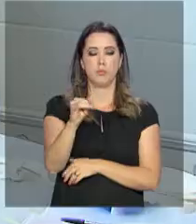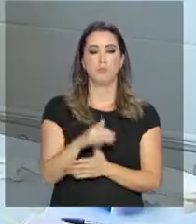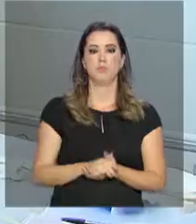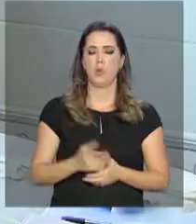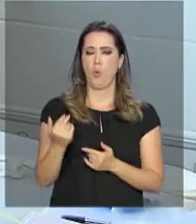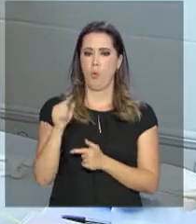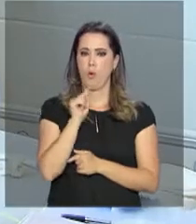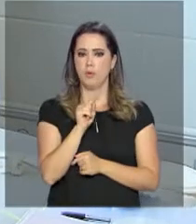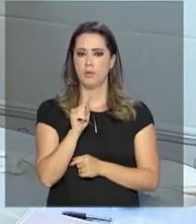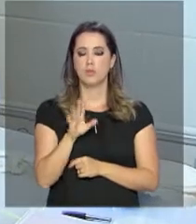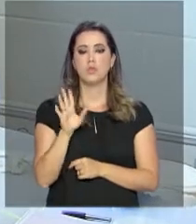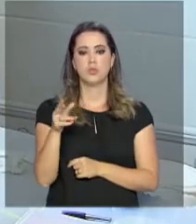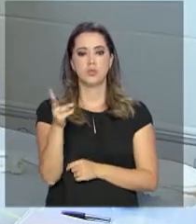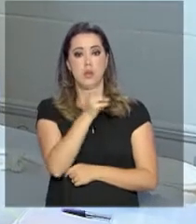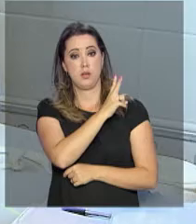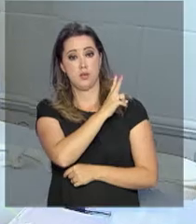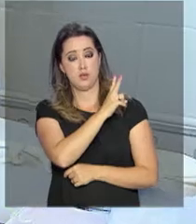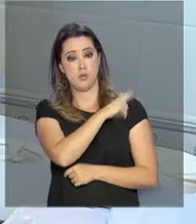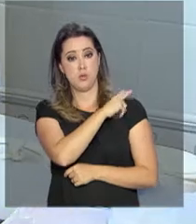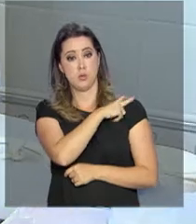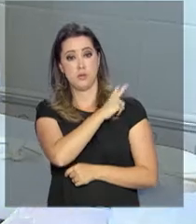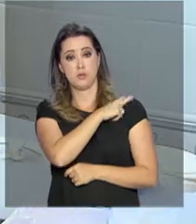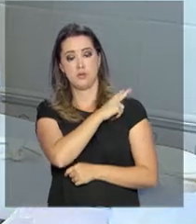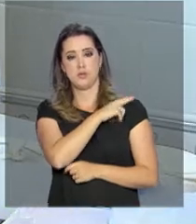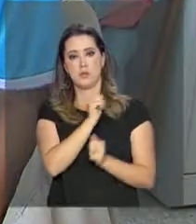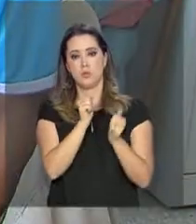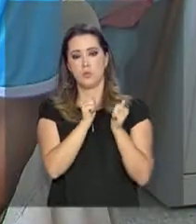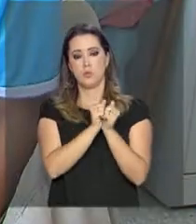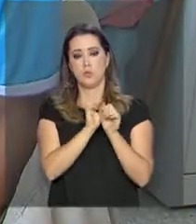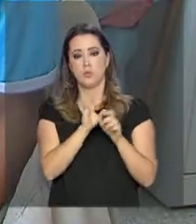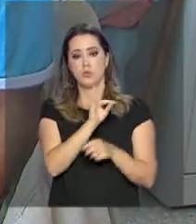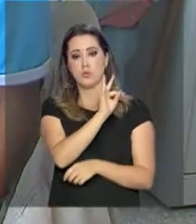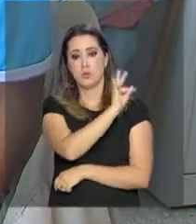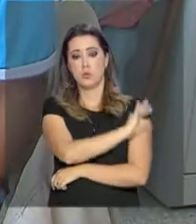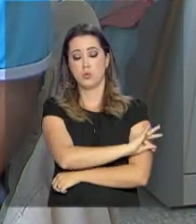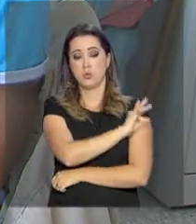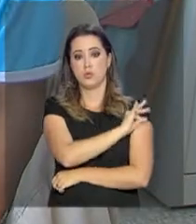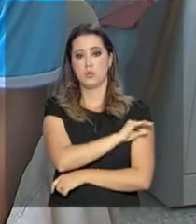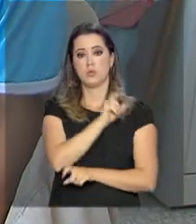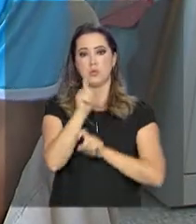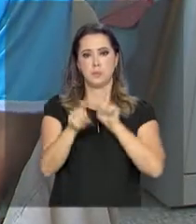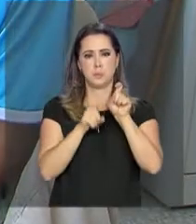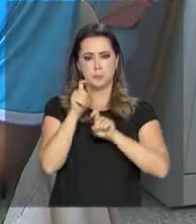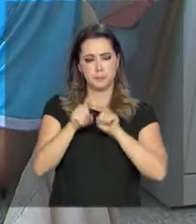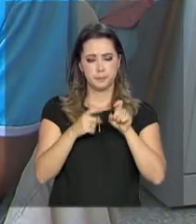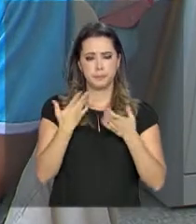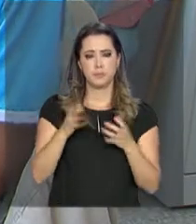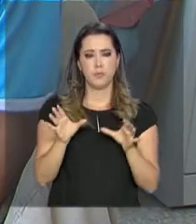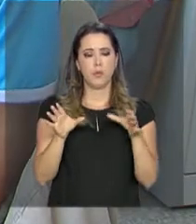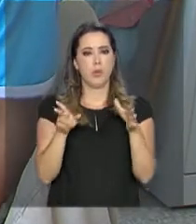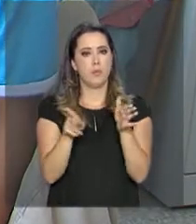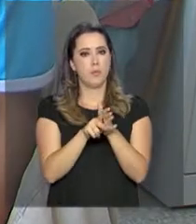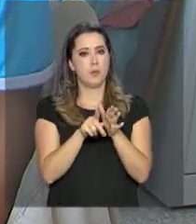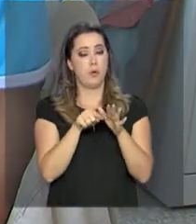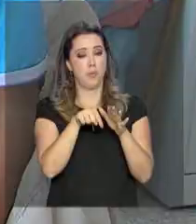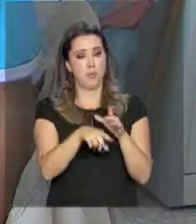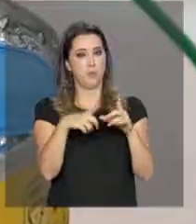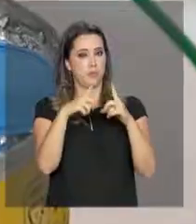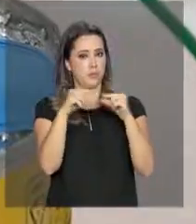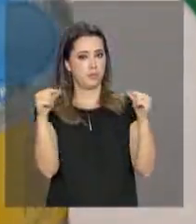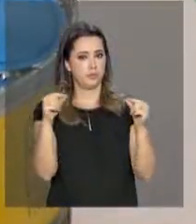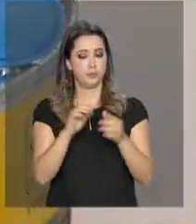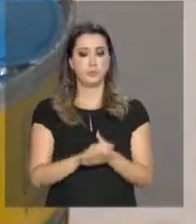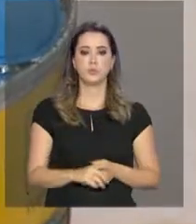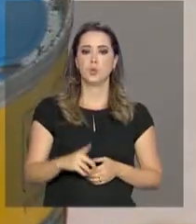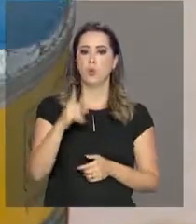que está no segundo ano do ensino médio integrado com o curso técnico em informática em uma instituição do gama no distrito federal